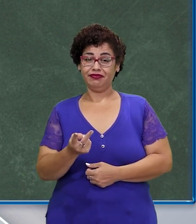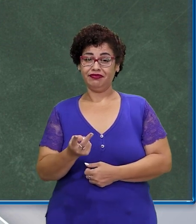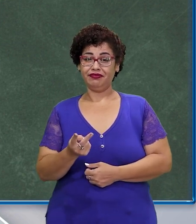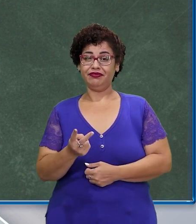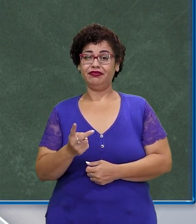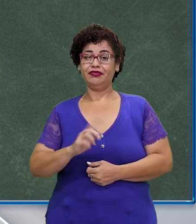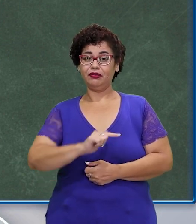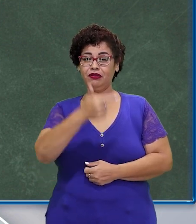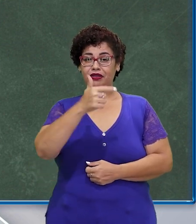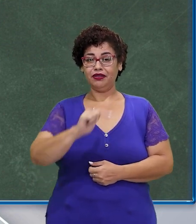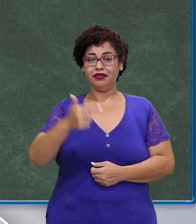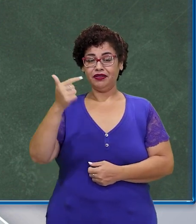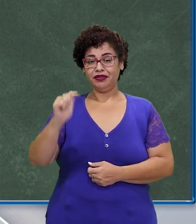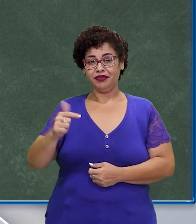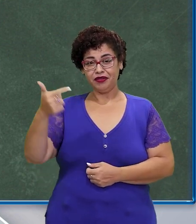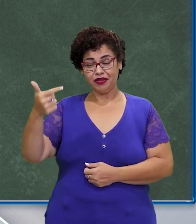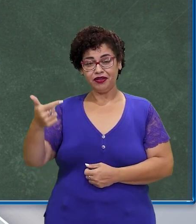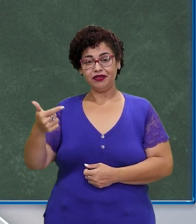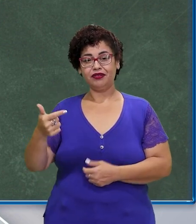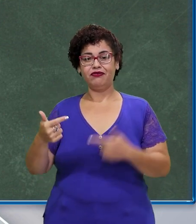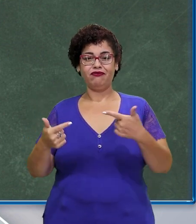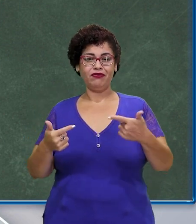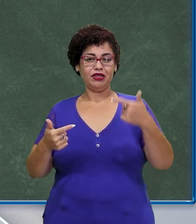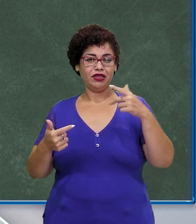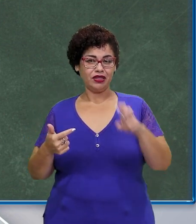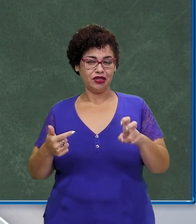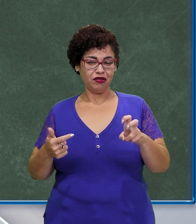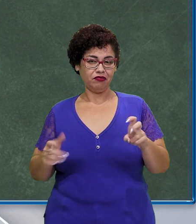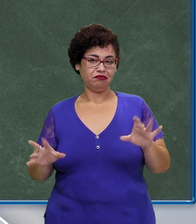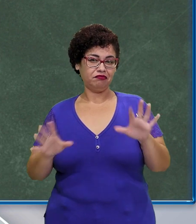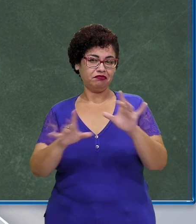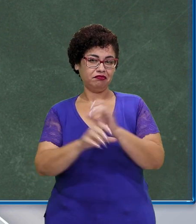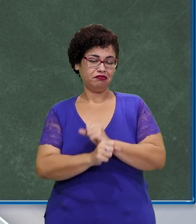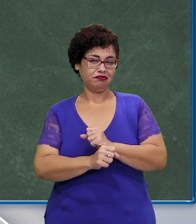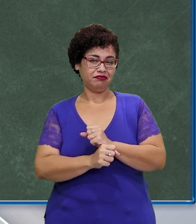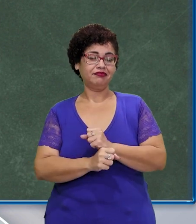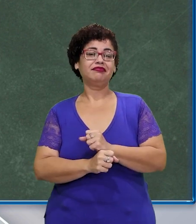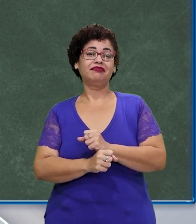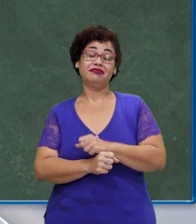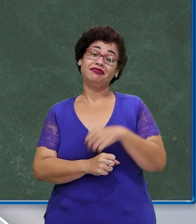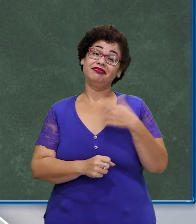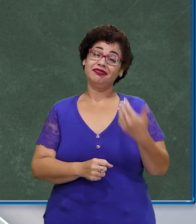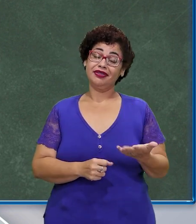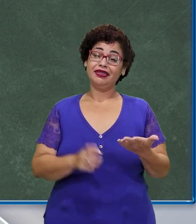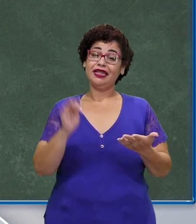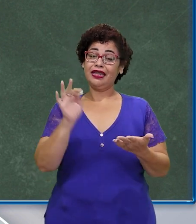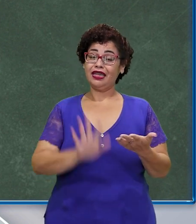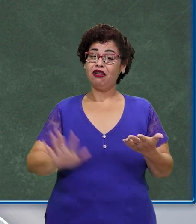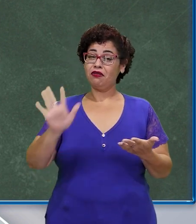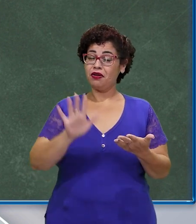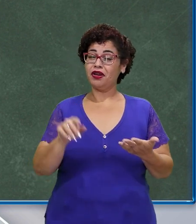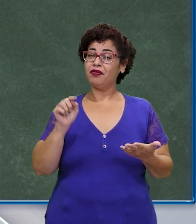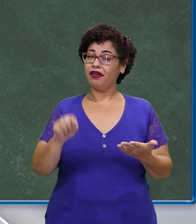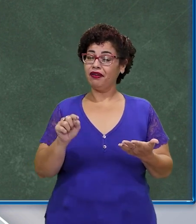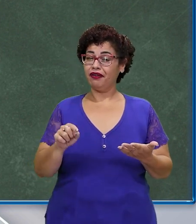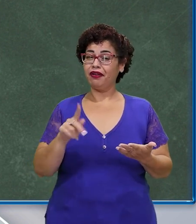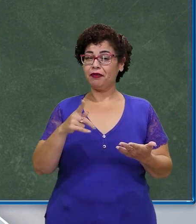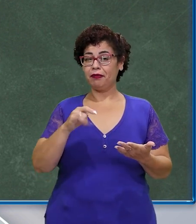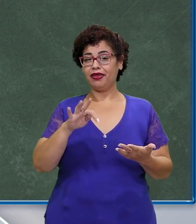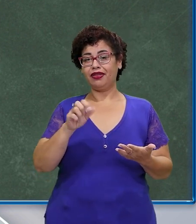dos quadrados catetos dá 25. Então, o Teorema de